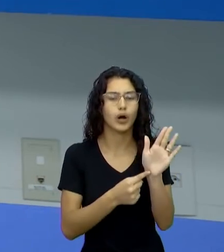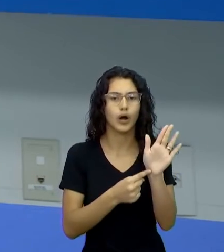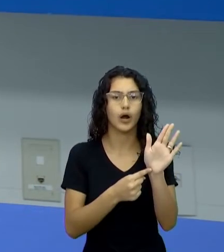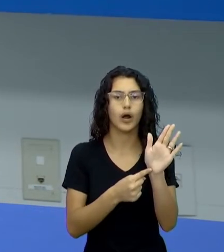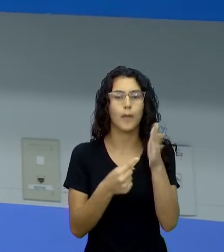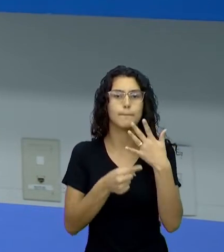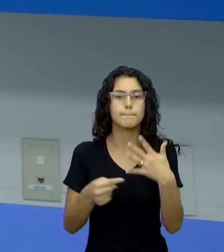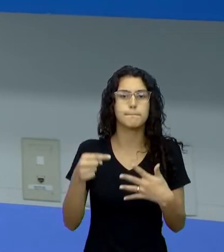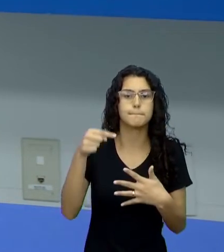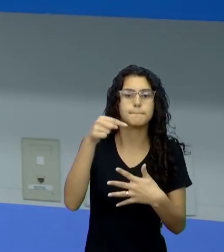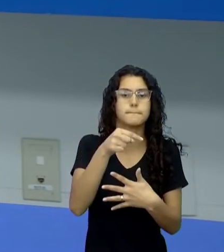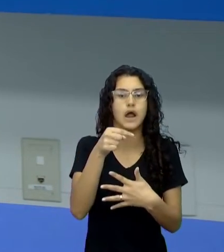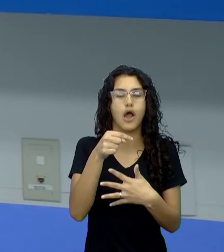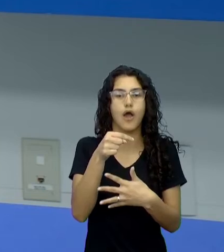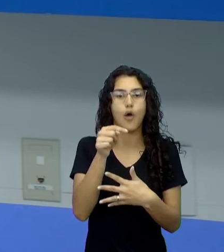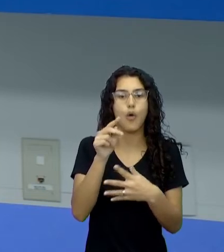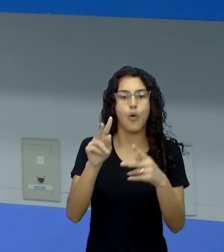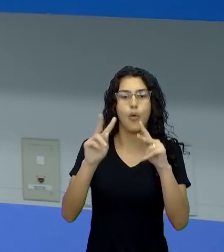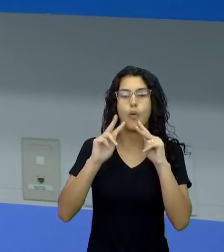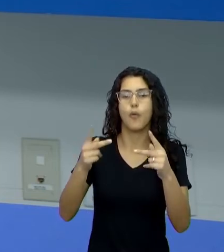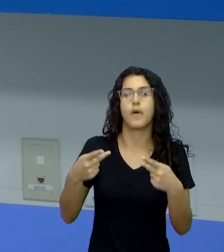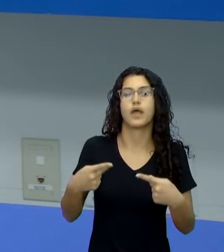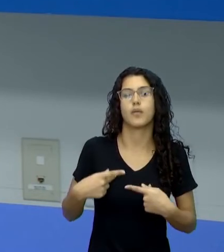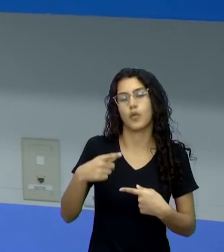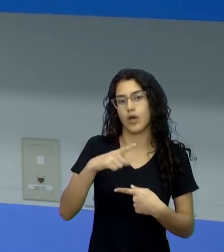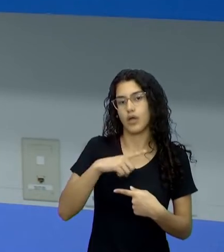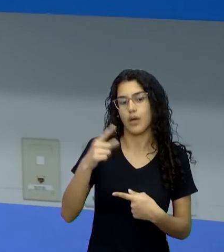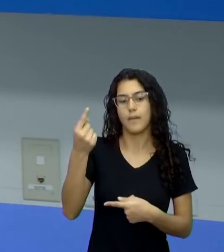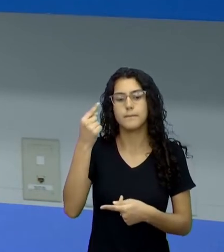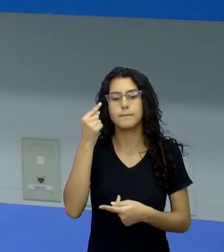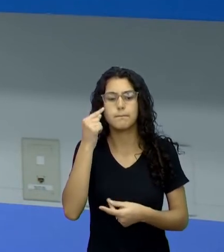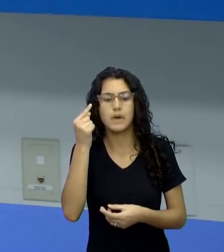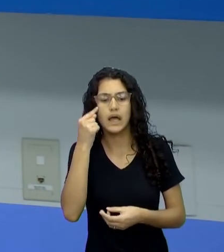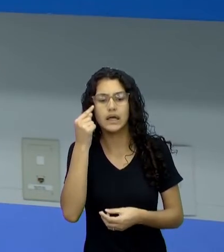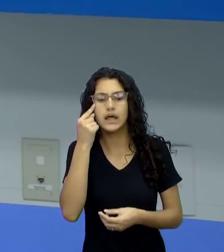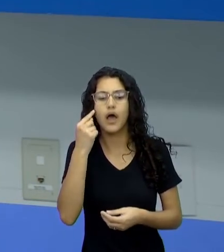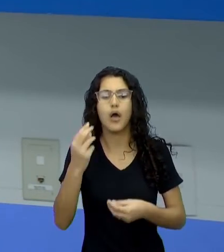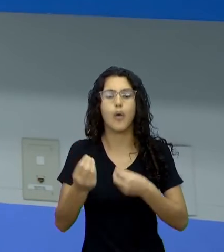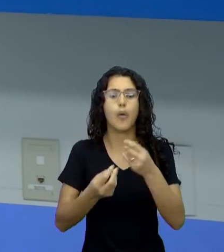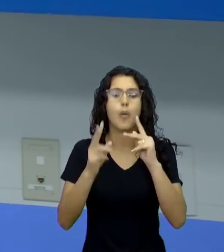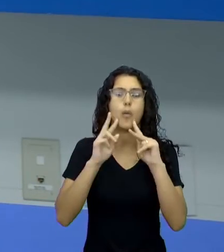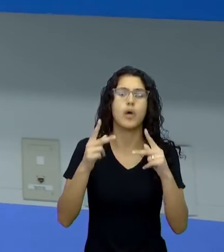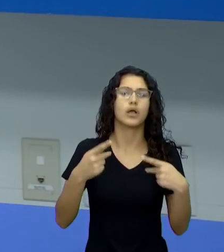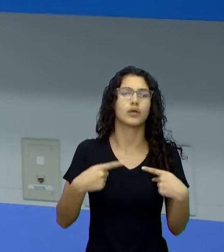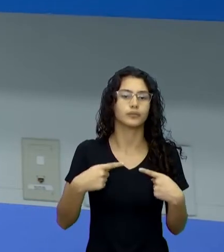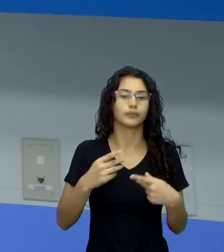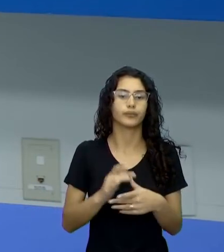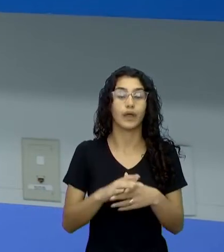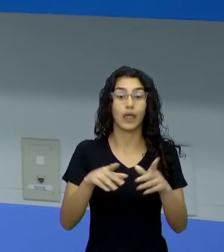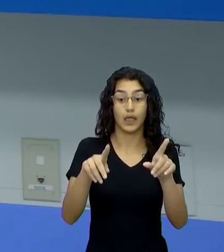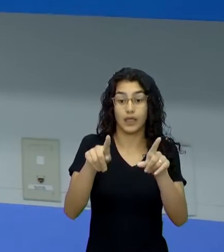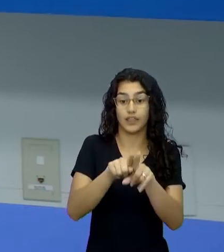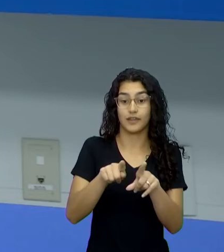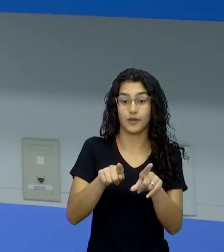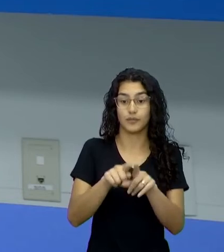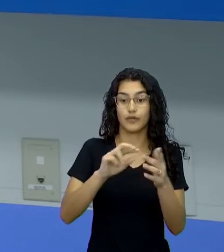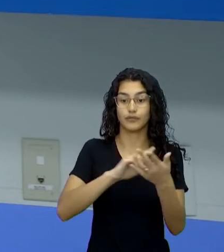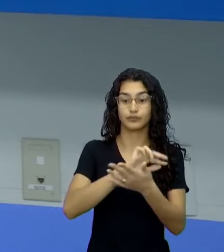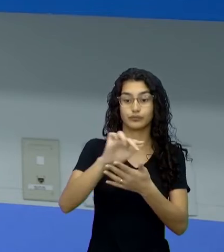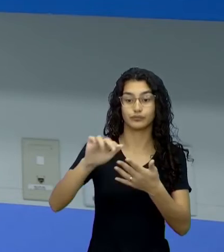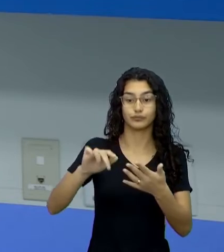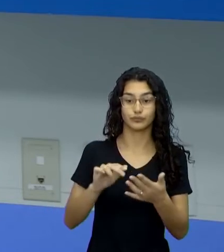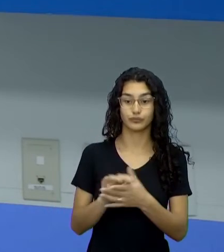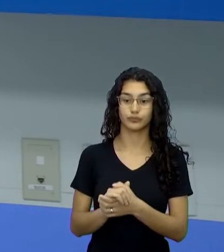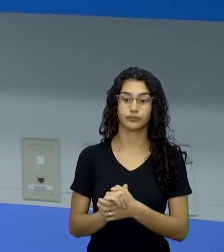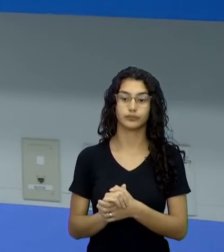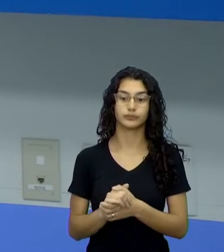privilégio de um certo humanismo de considerarem-se né seres humanos e a outros né E